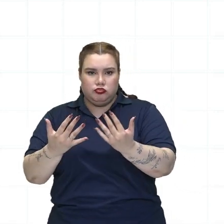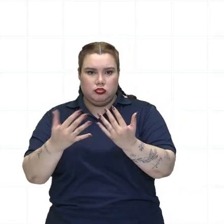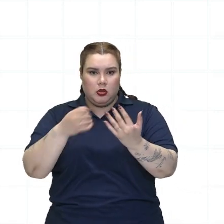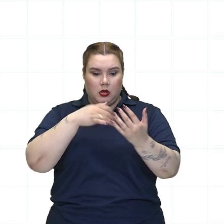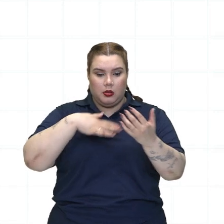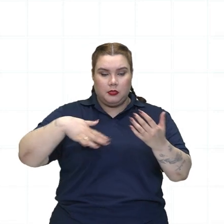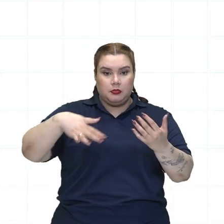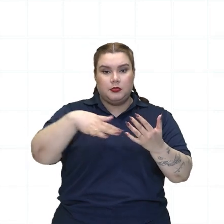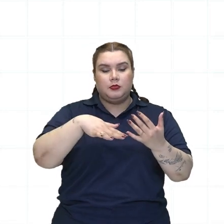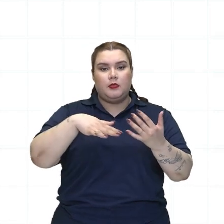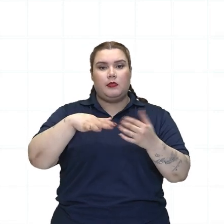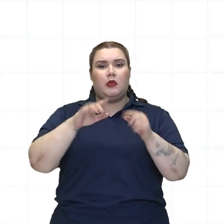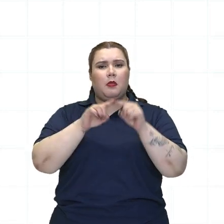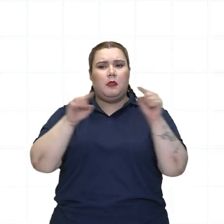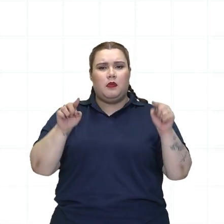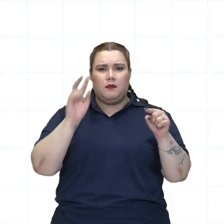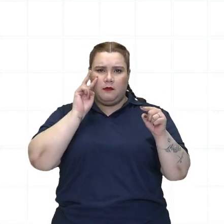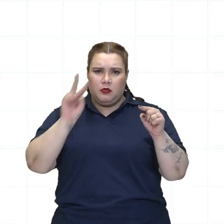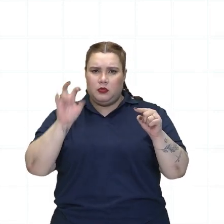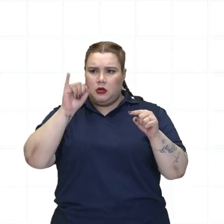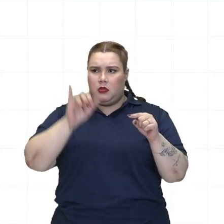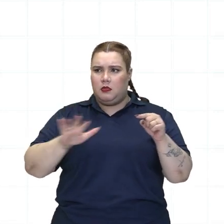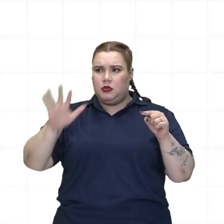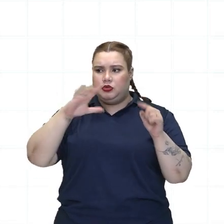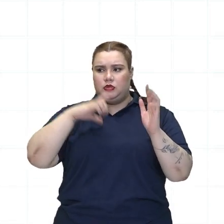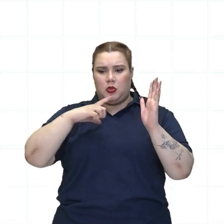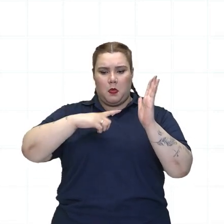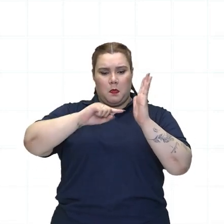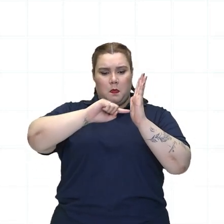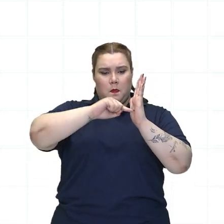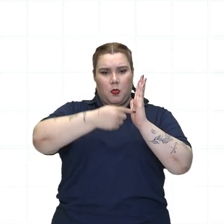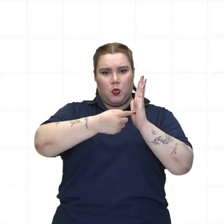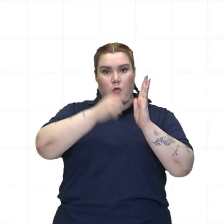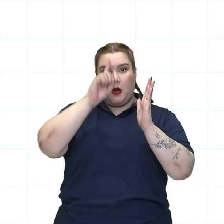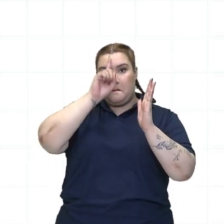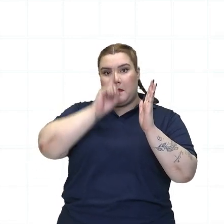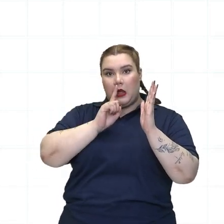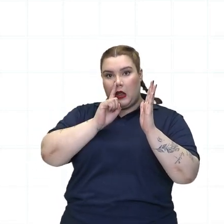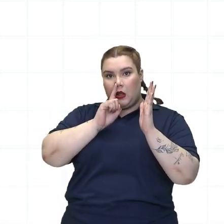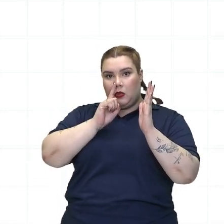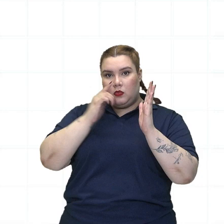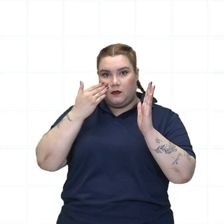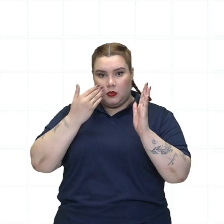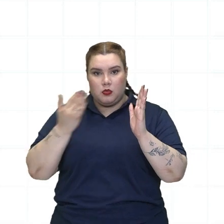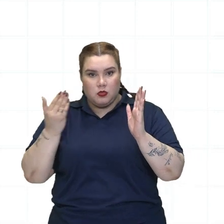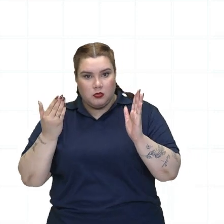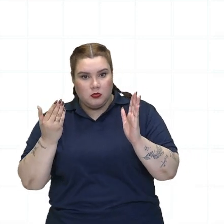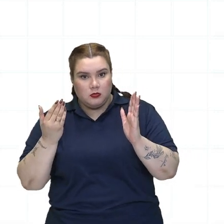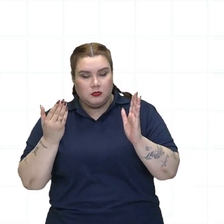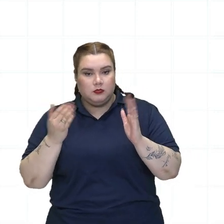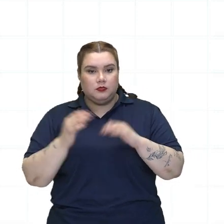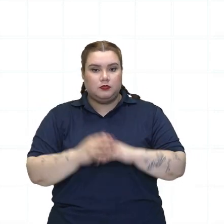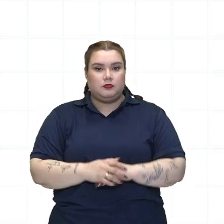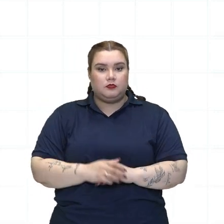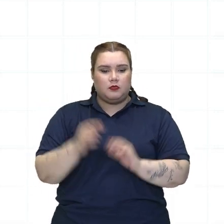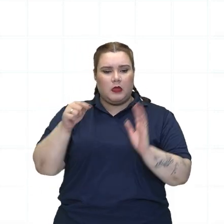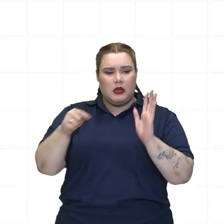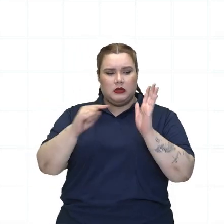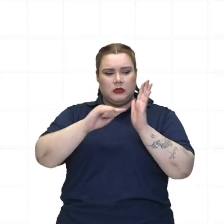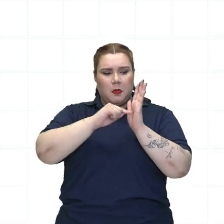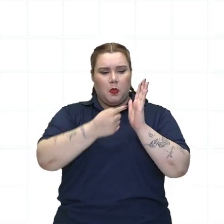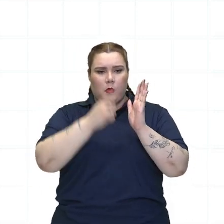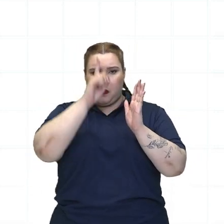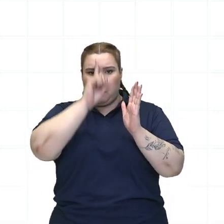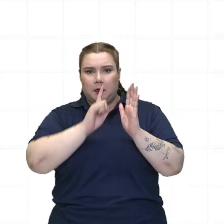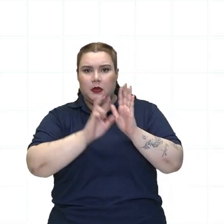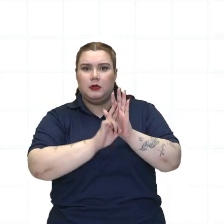vendo aí um ponto amarelo no meio aí, quase no centro aí da sua tela, né? Então isso aí nada mais é do